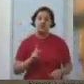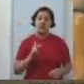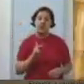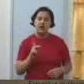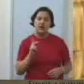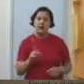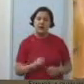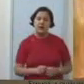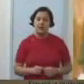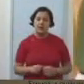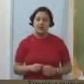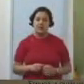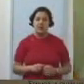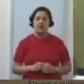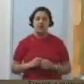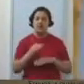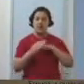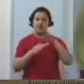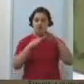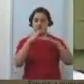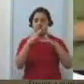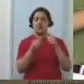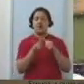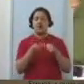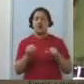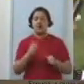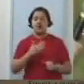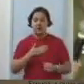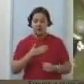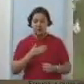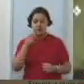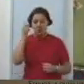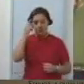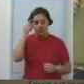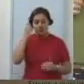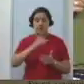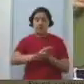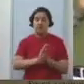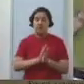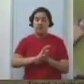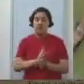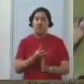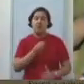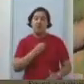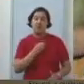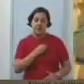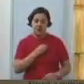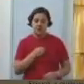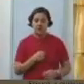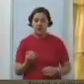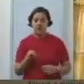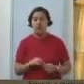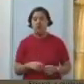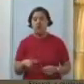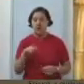constantemente ir restaurando essa minha imagem destruída pelo pecado, se eu não tomo essa decisão, e